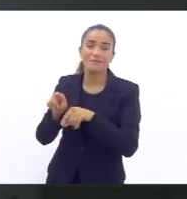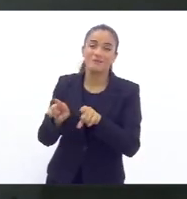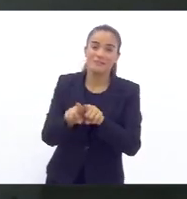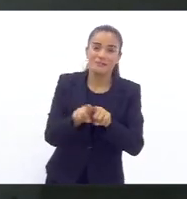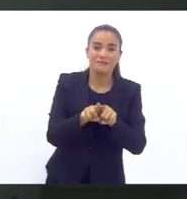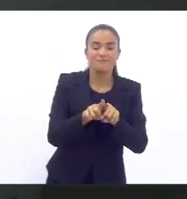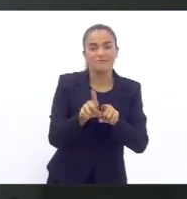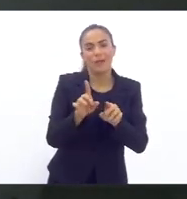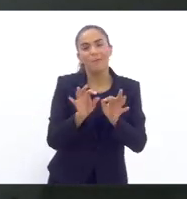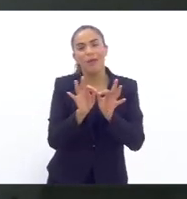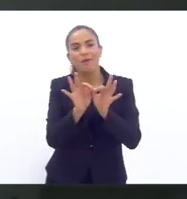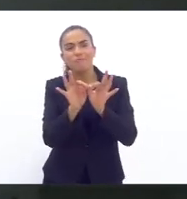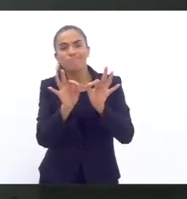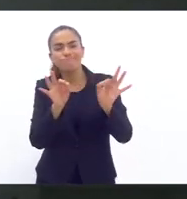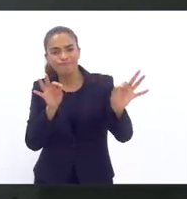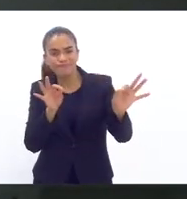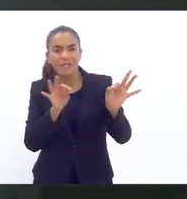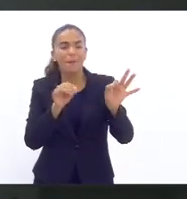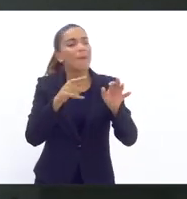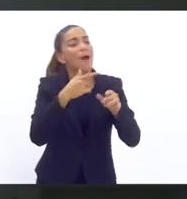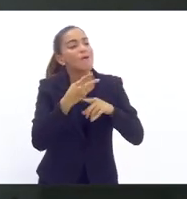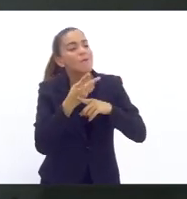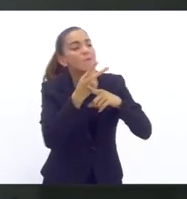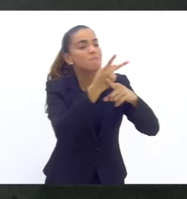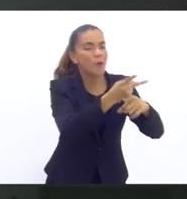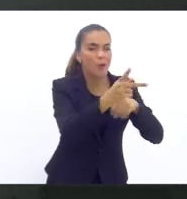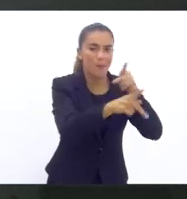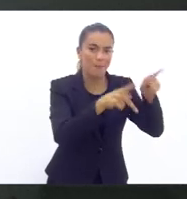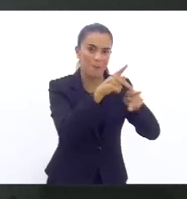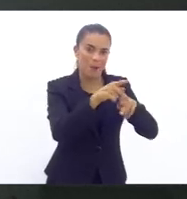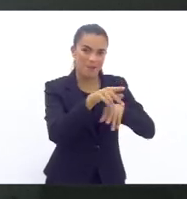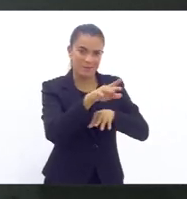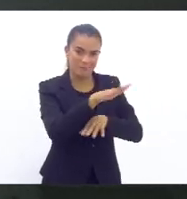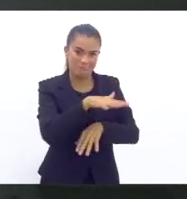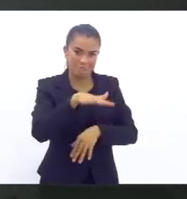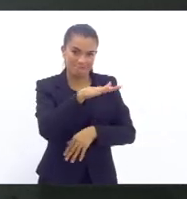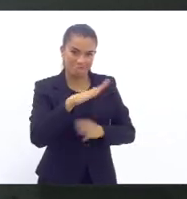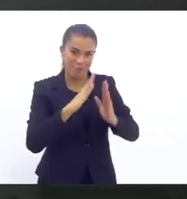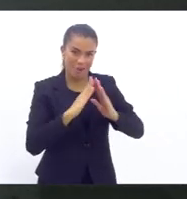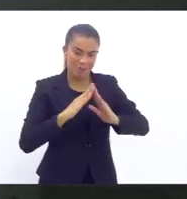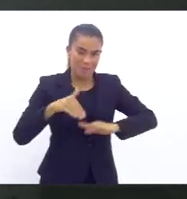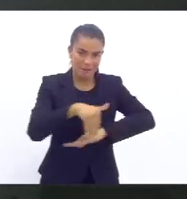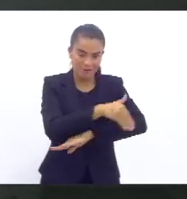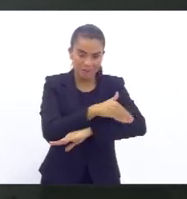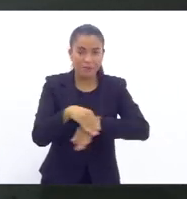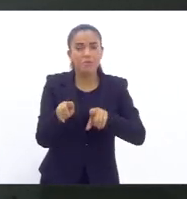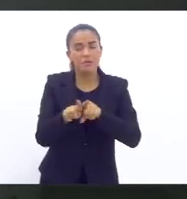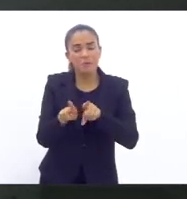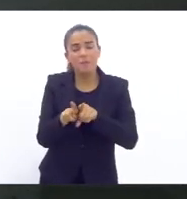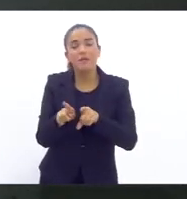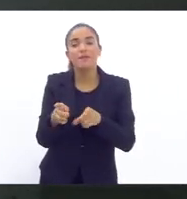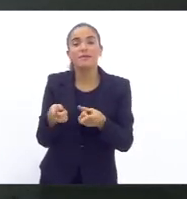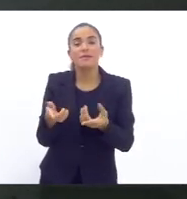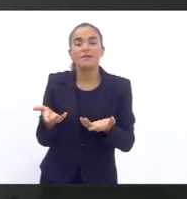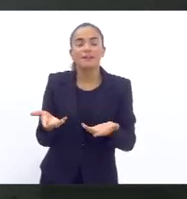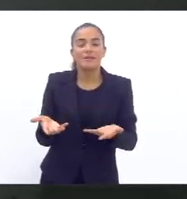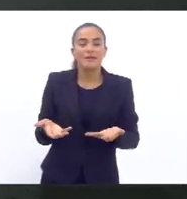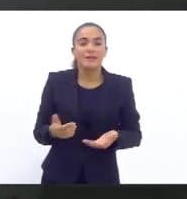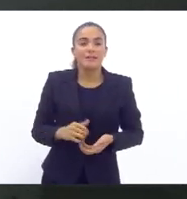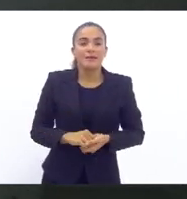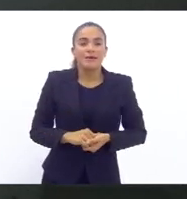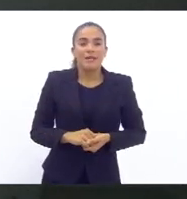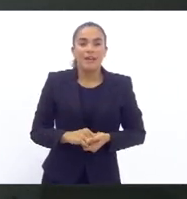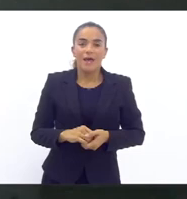é longe do dinal né para saúde da população que está em situação de rua e dizer o quanto é é